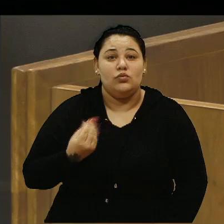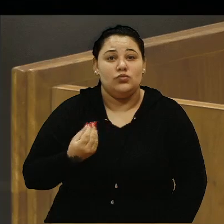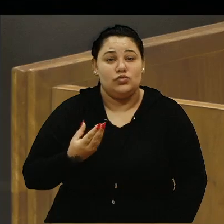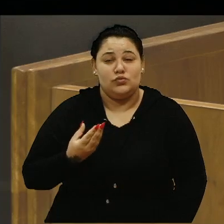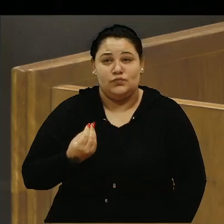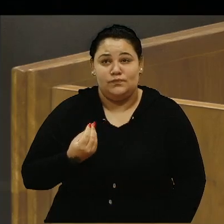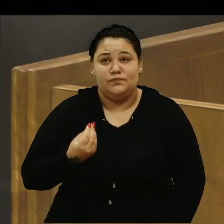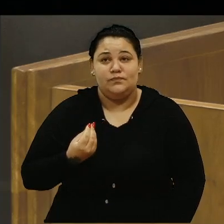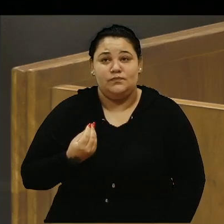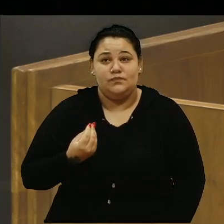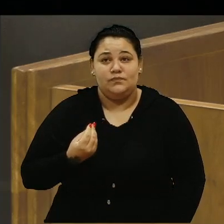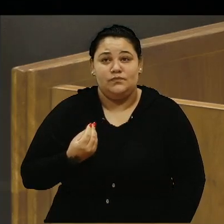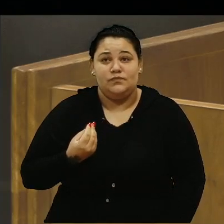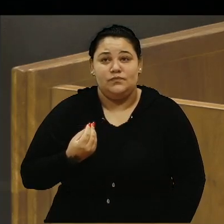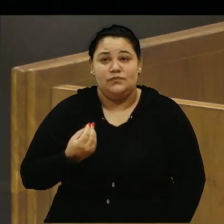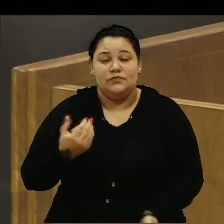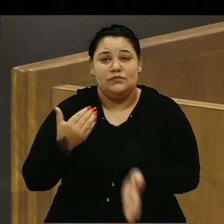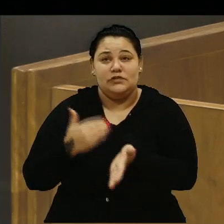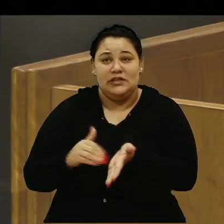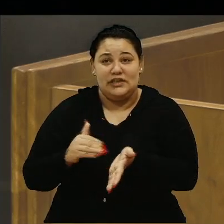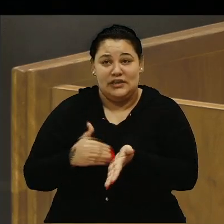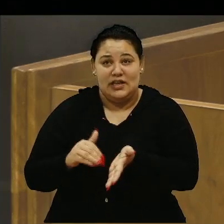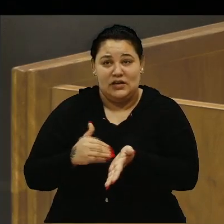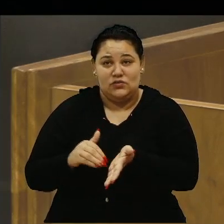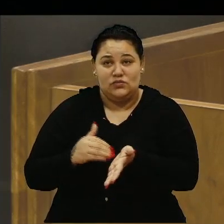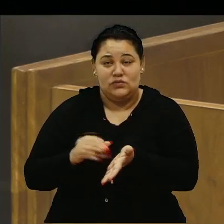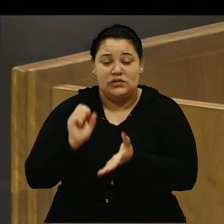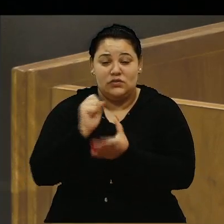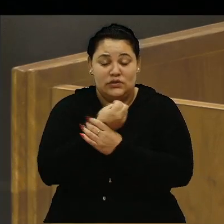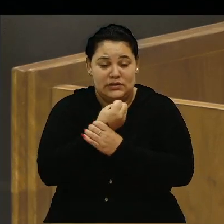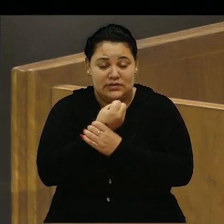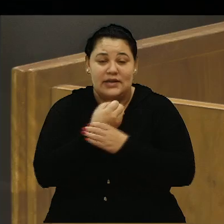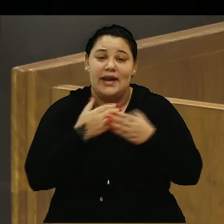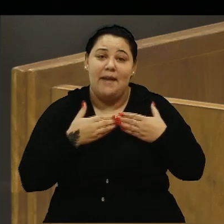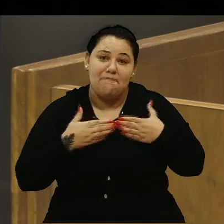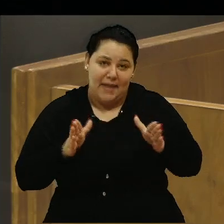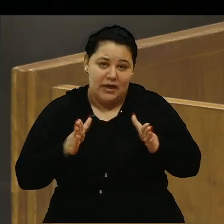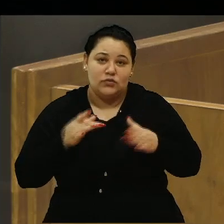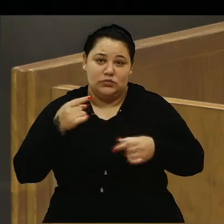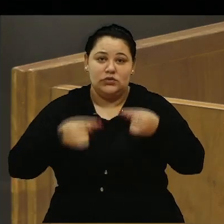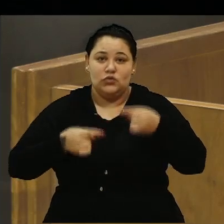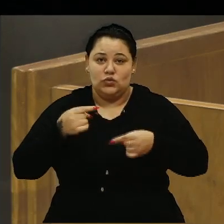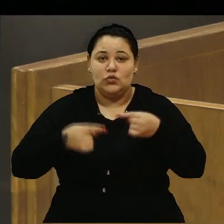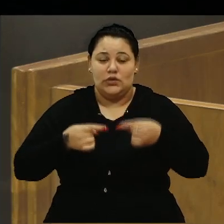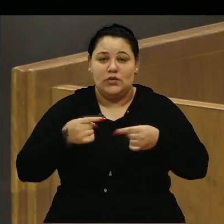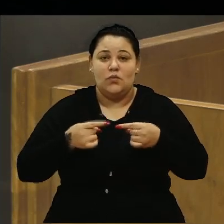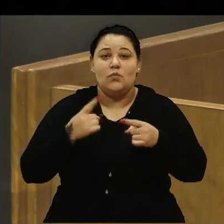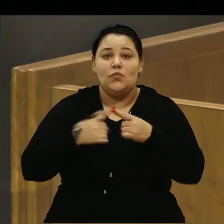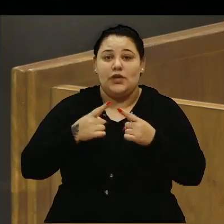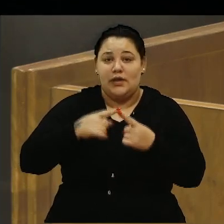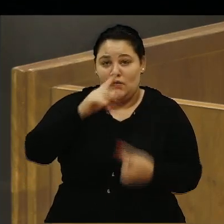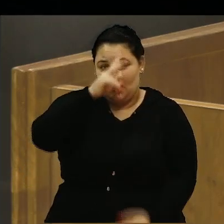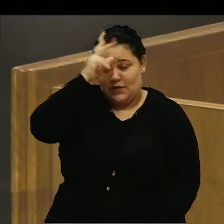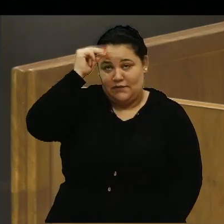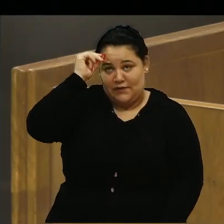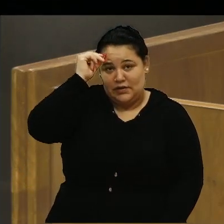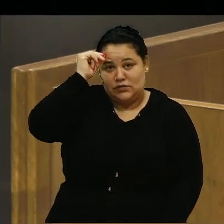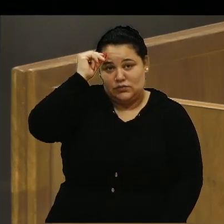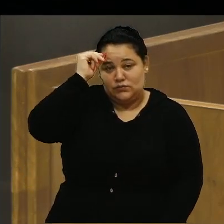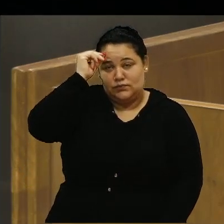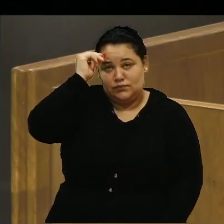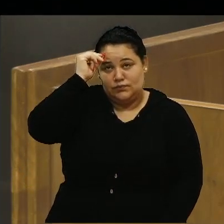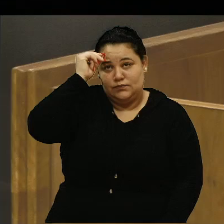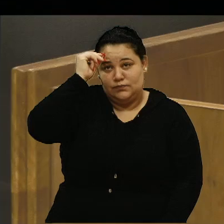O secretário de Segurança, ele é bastante aberto nesse debate, porque o prefeito deixou com